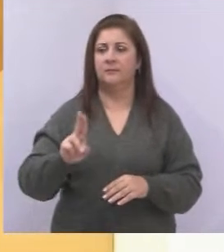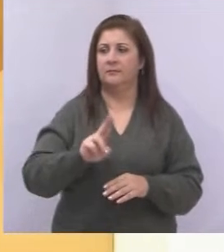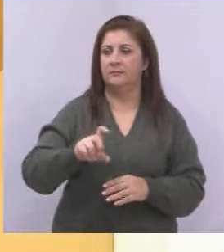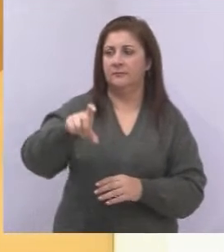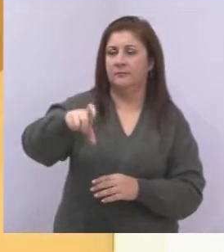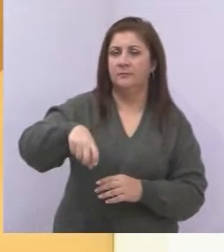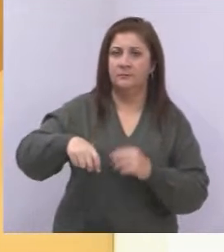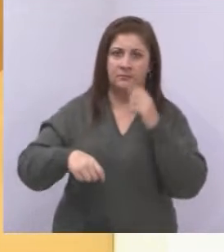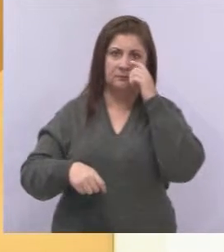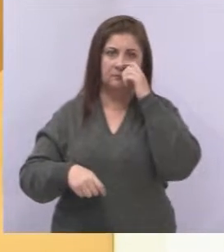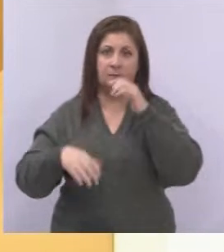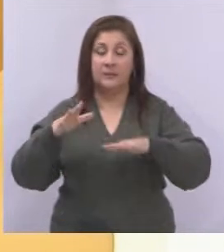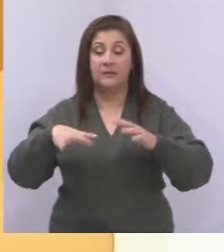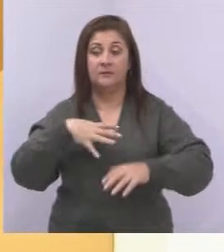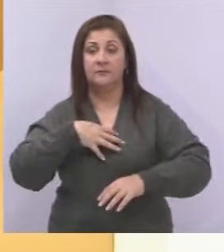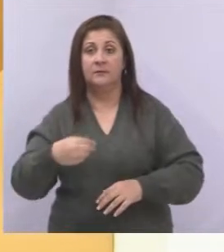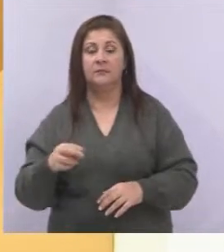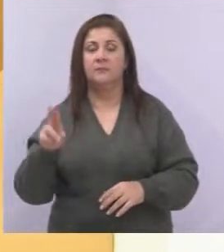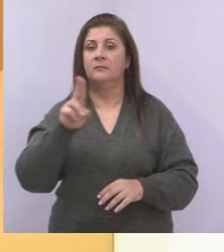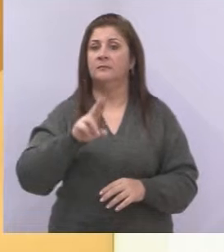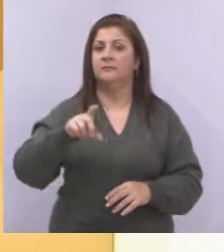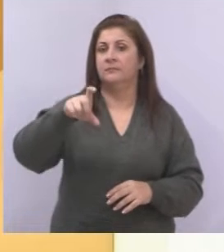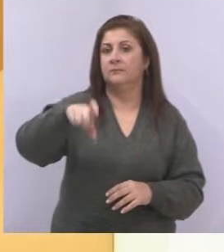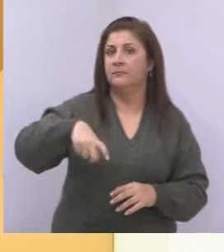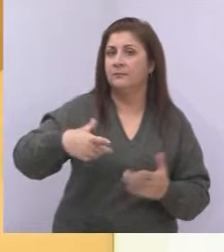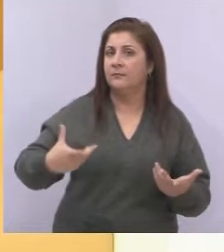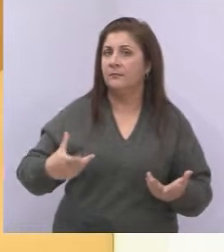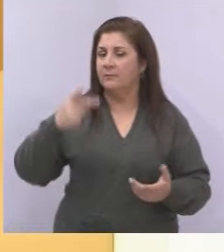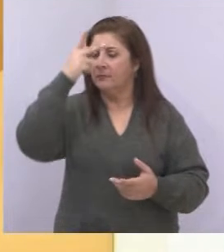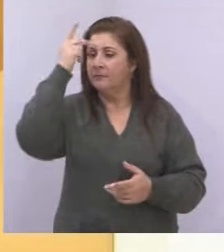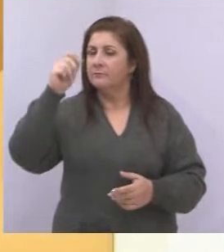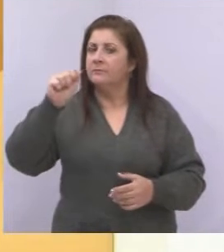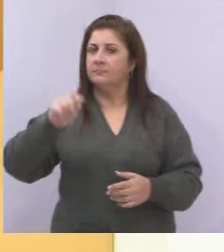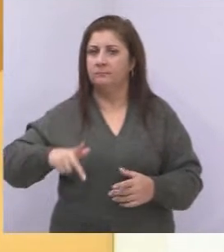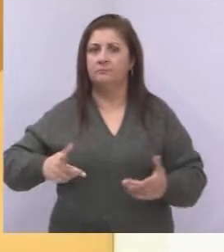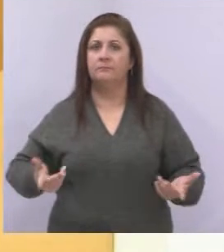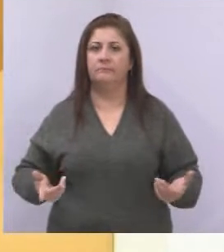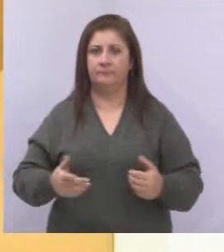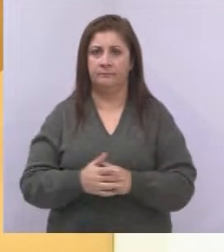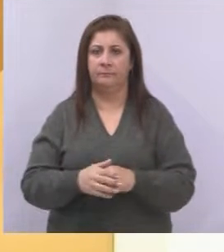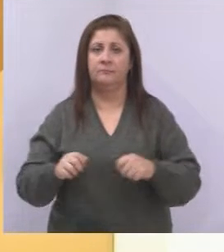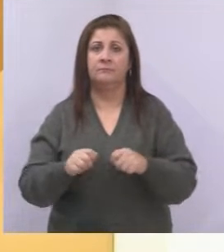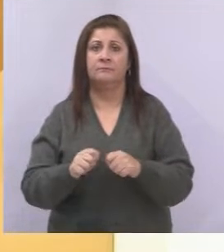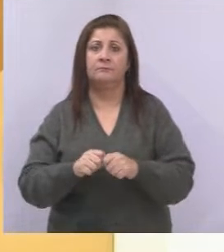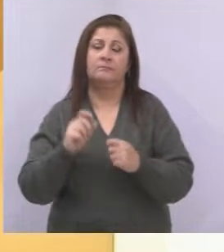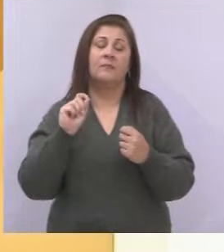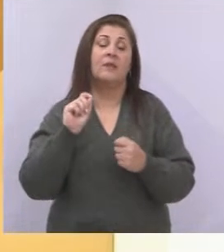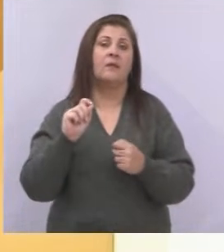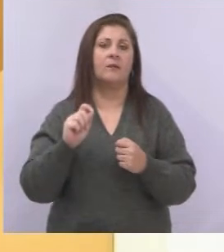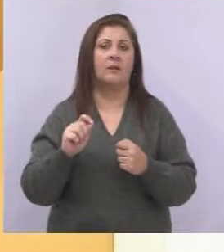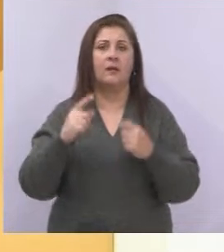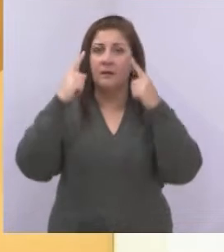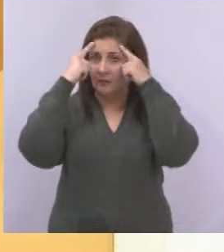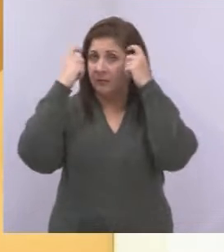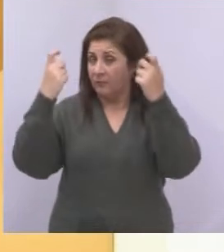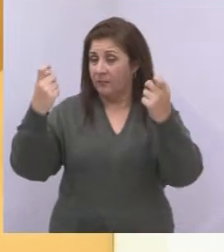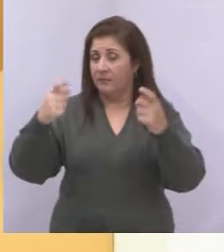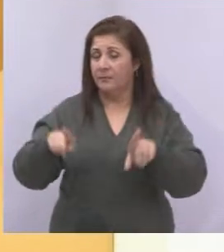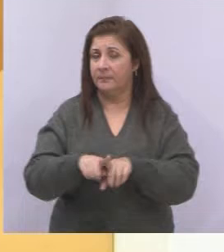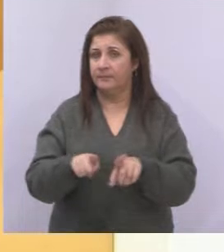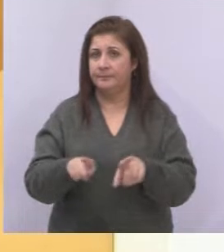crédito, que o filho usa o cartão de crédito do aposentado. Isso gera uma violência,